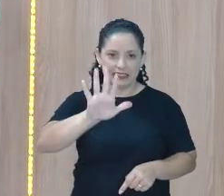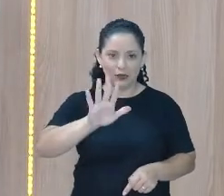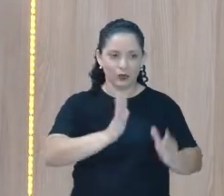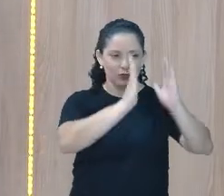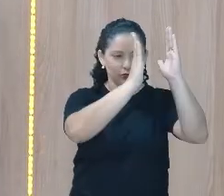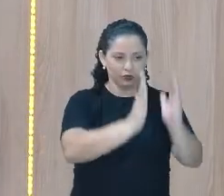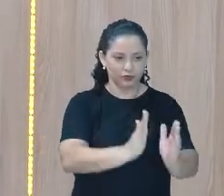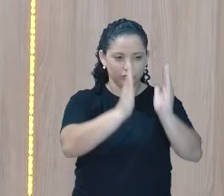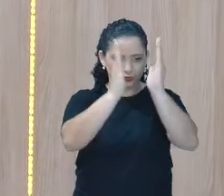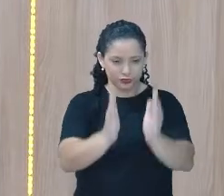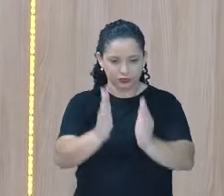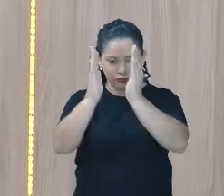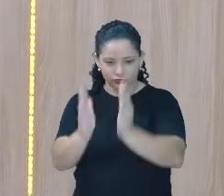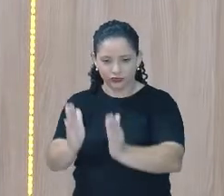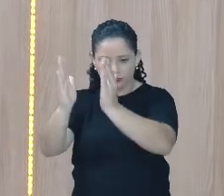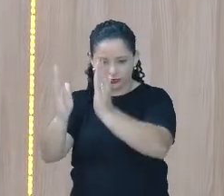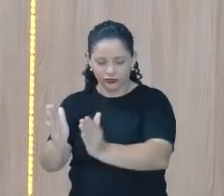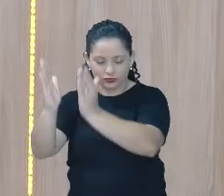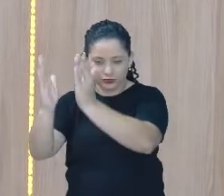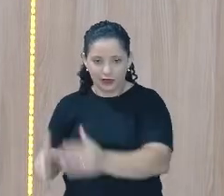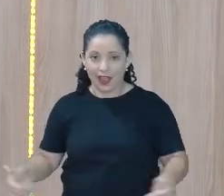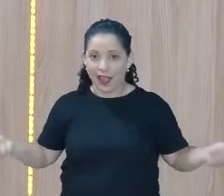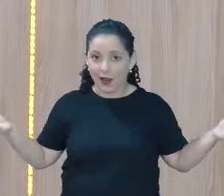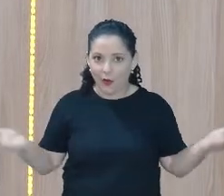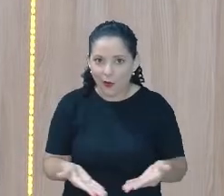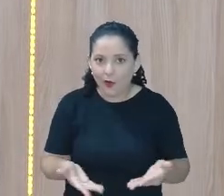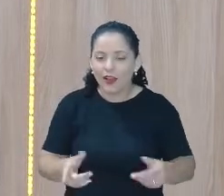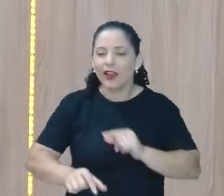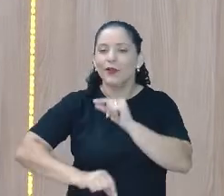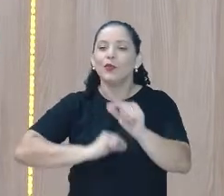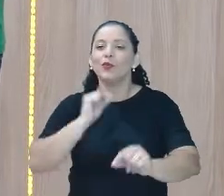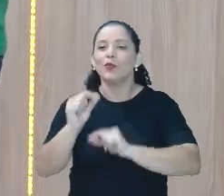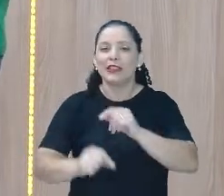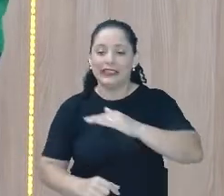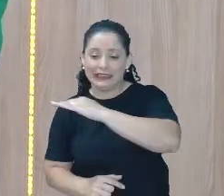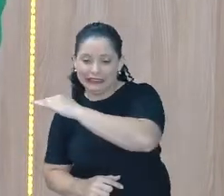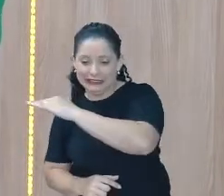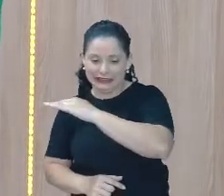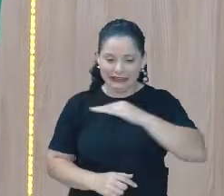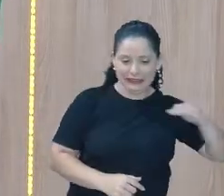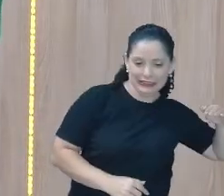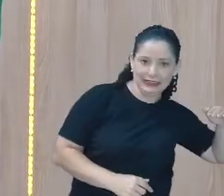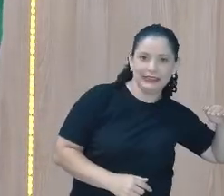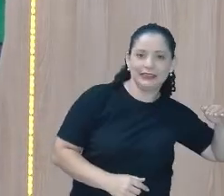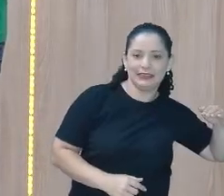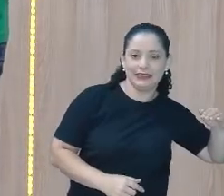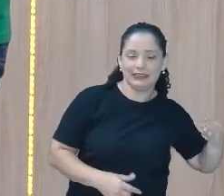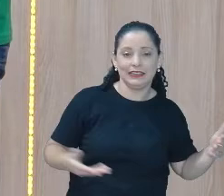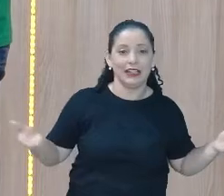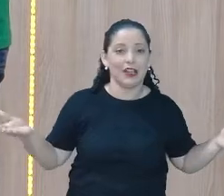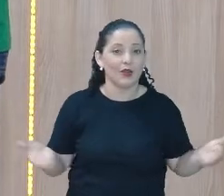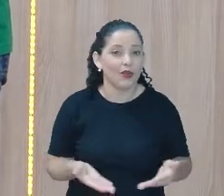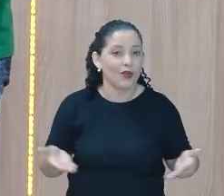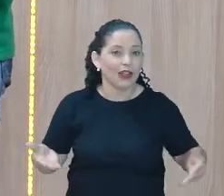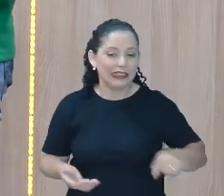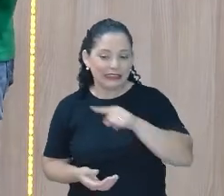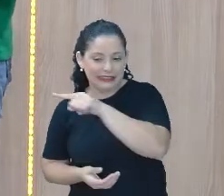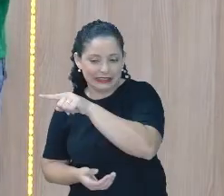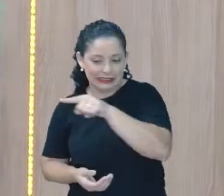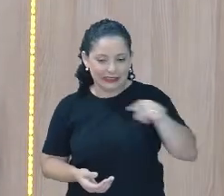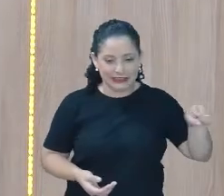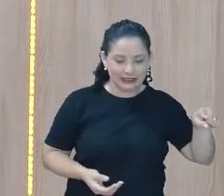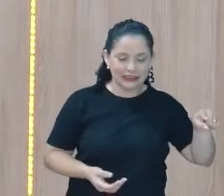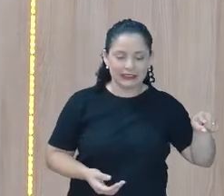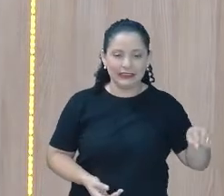partes, e vou fazer um traço na horizontal, certo? Fazendo esse traço na horizontal, eu divido esse